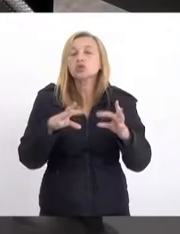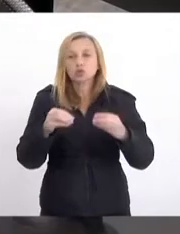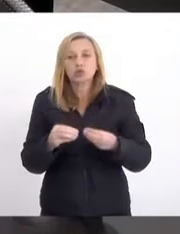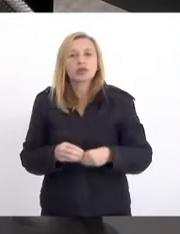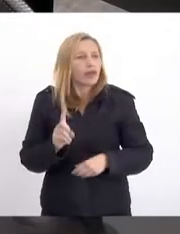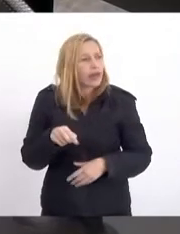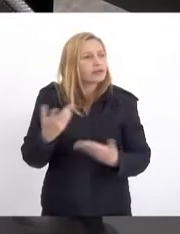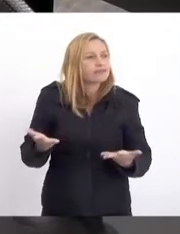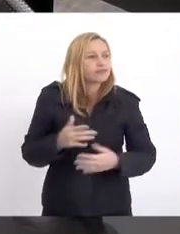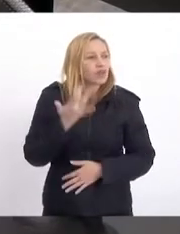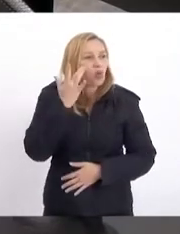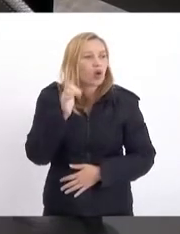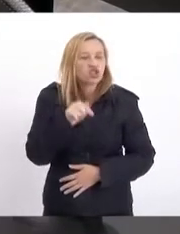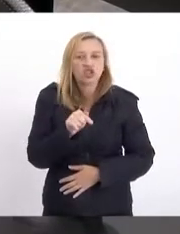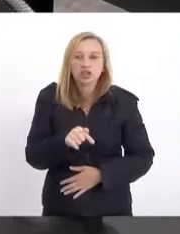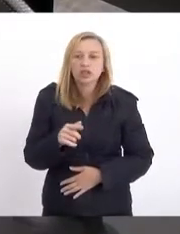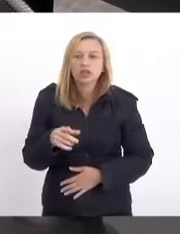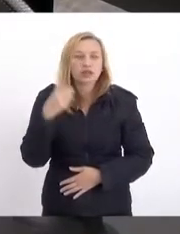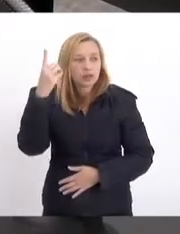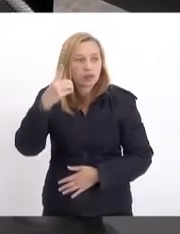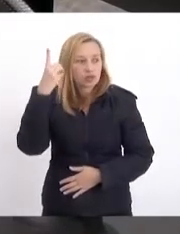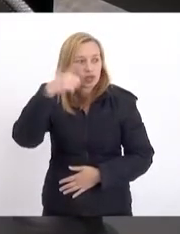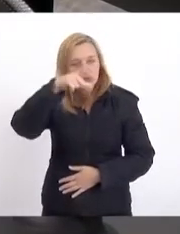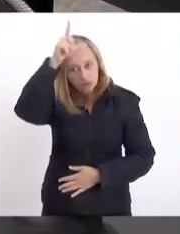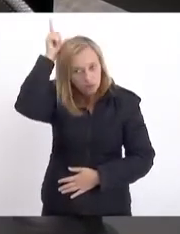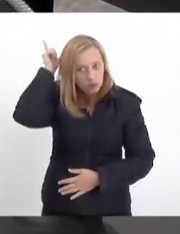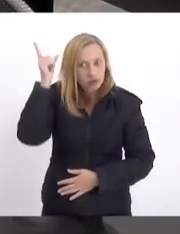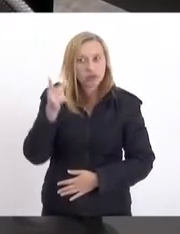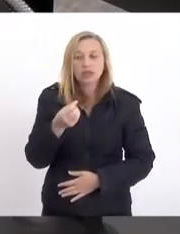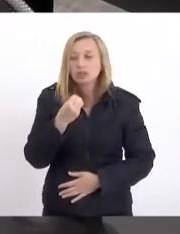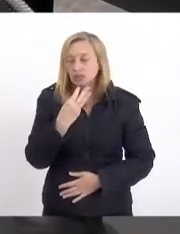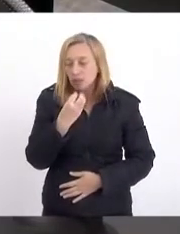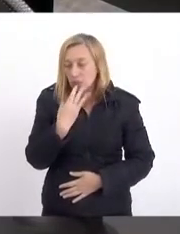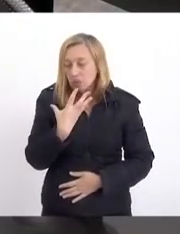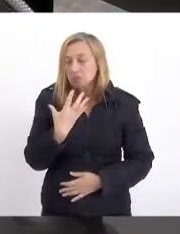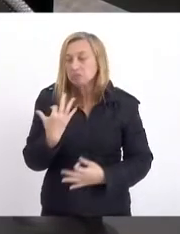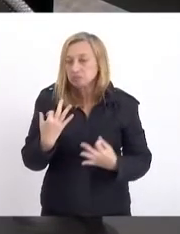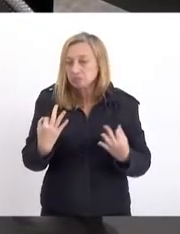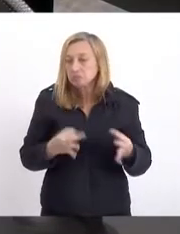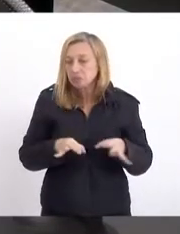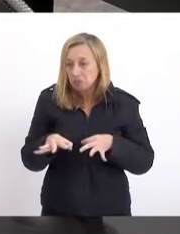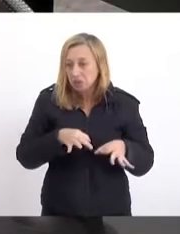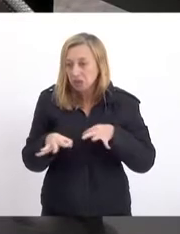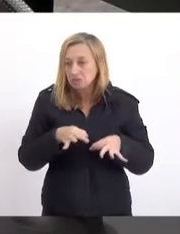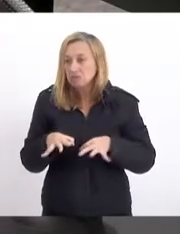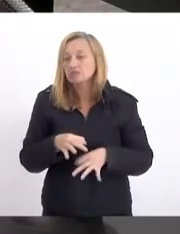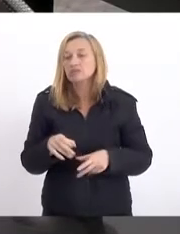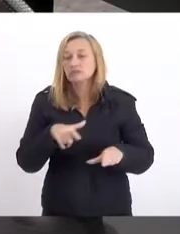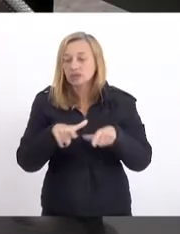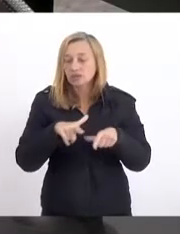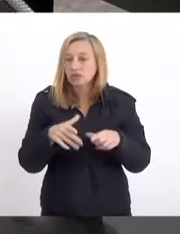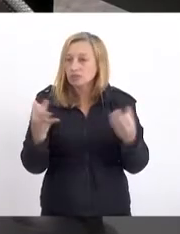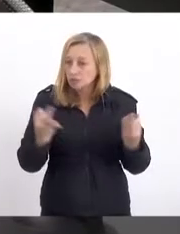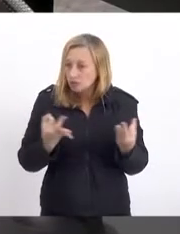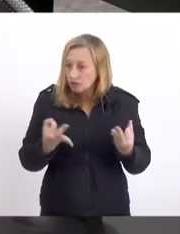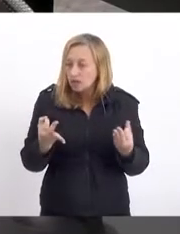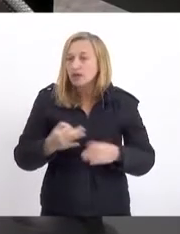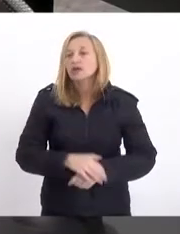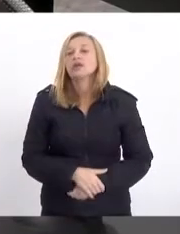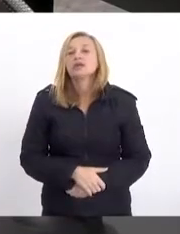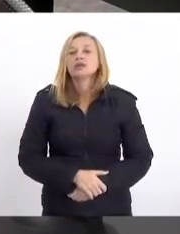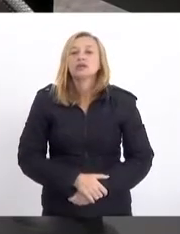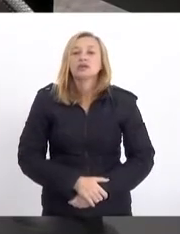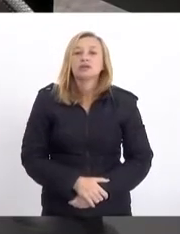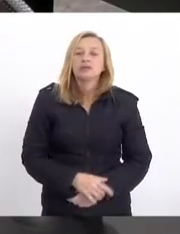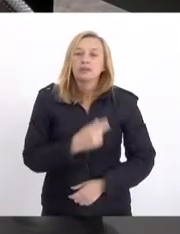é isso aí. Eu acho que aqui, nobre deputado Luiz Paulo, está muito bem feito o trabalho elaborado por